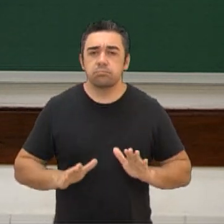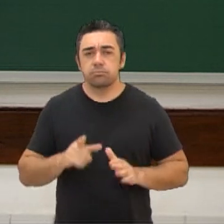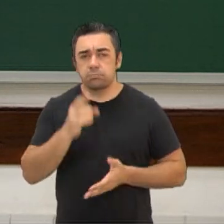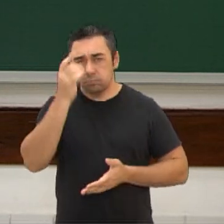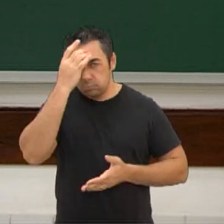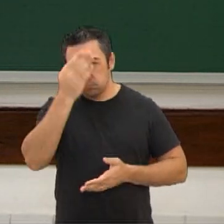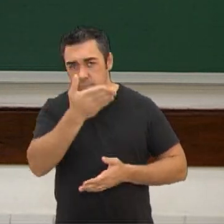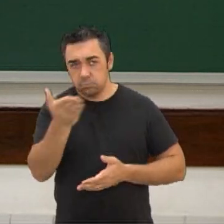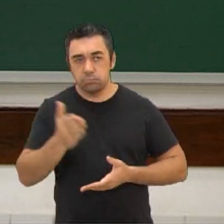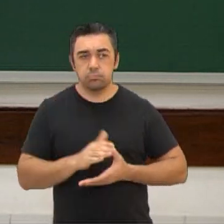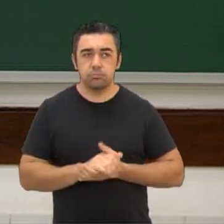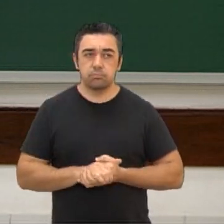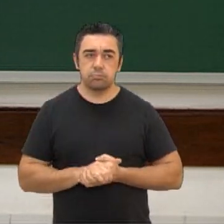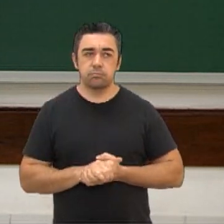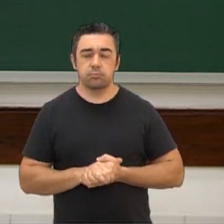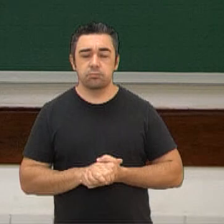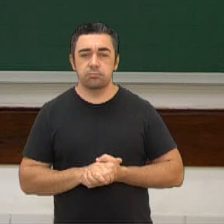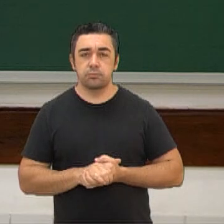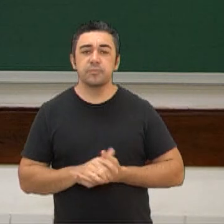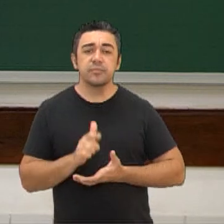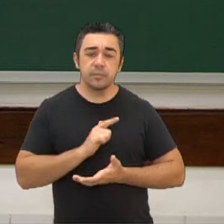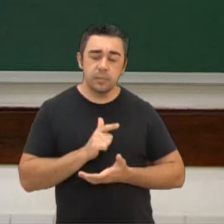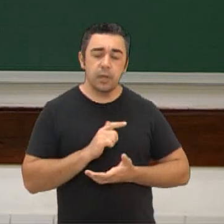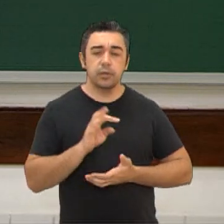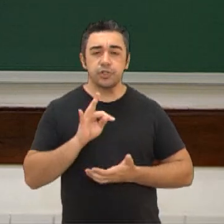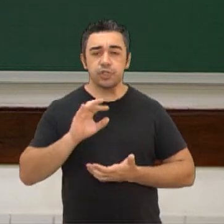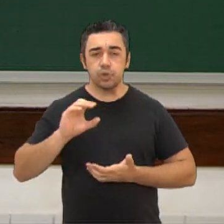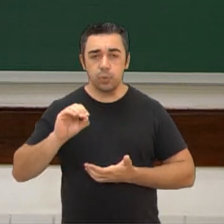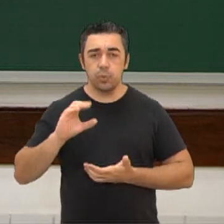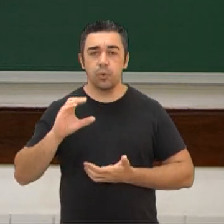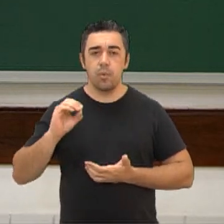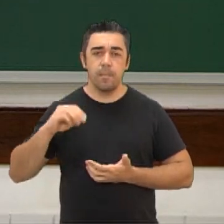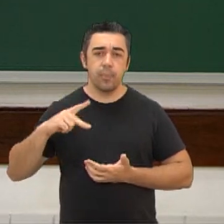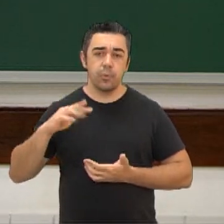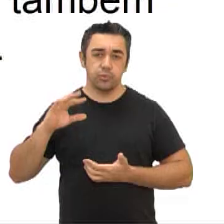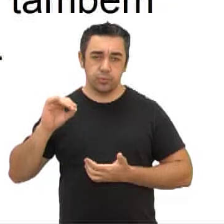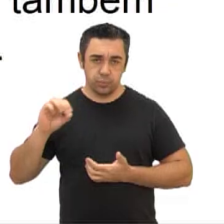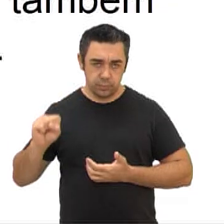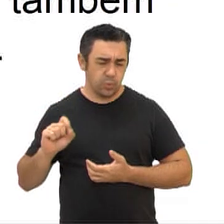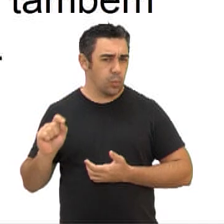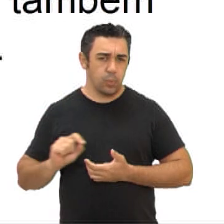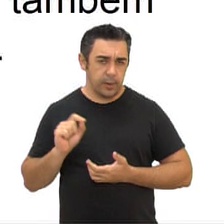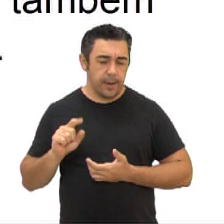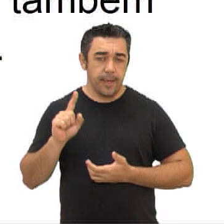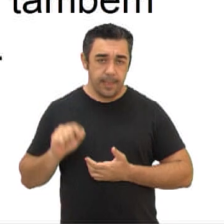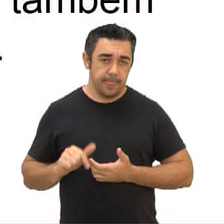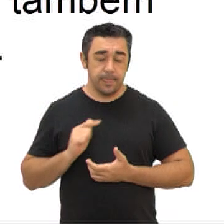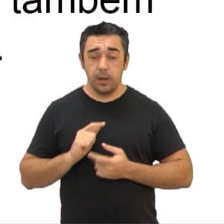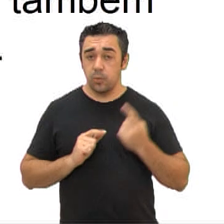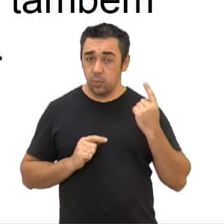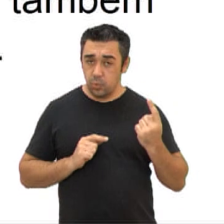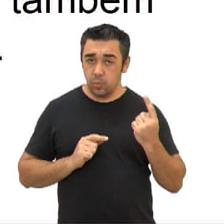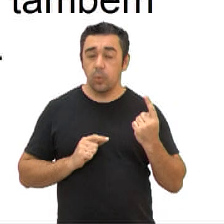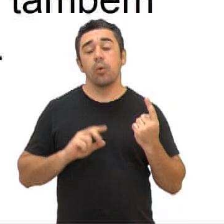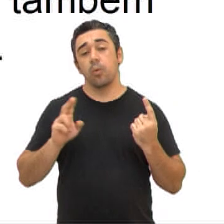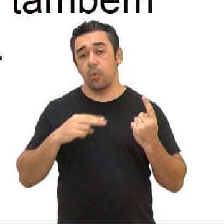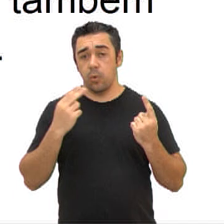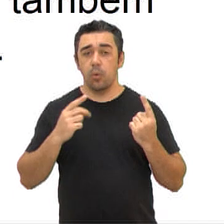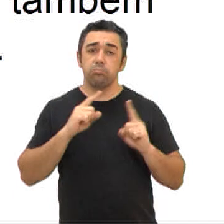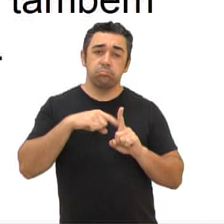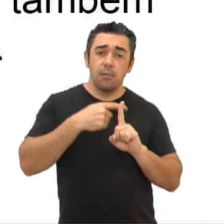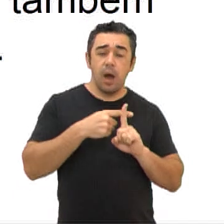fácil para vocês, tá? E nós temos os tio compostos, certo? Que são compostos que possuem um ou mais de